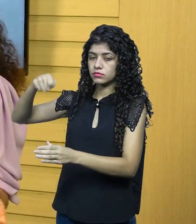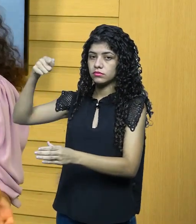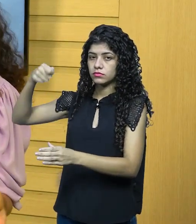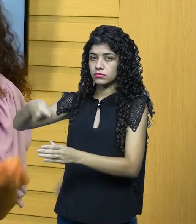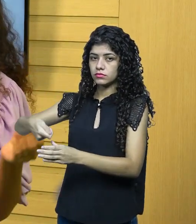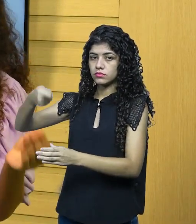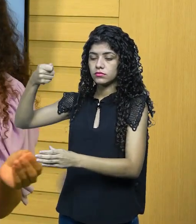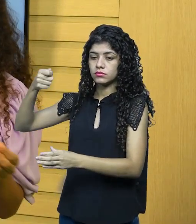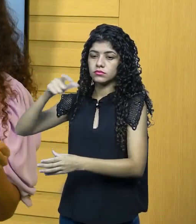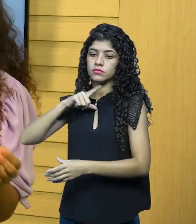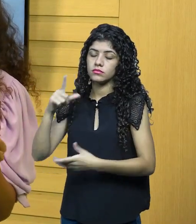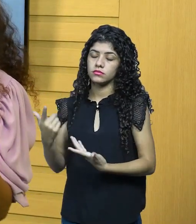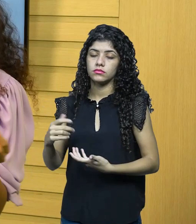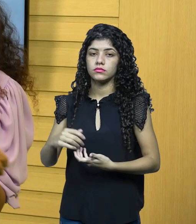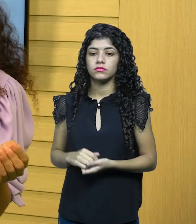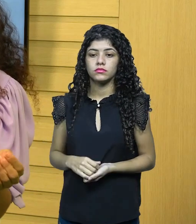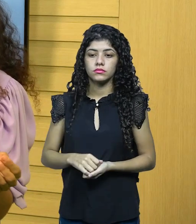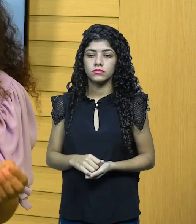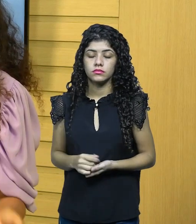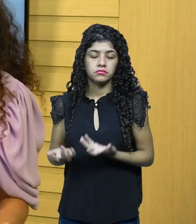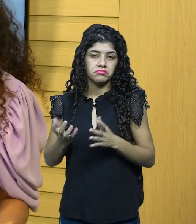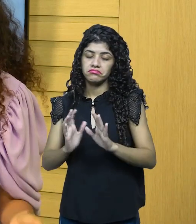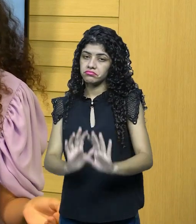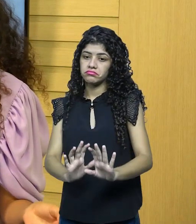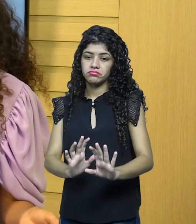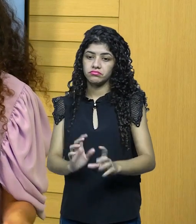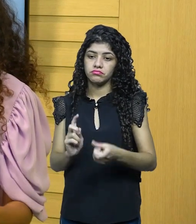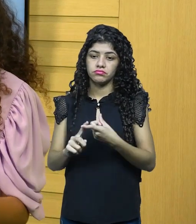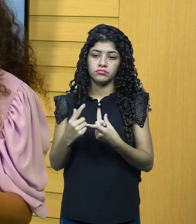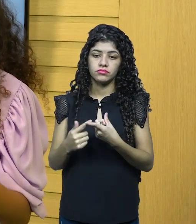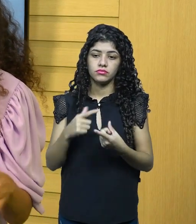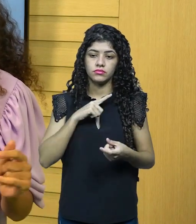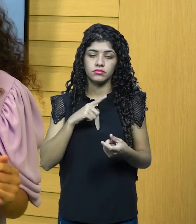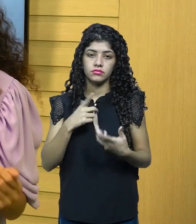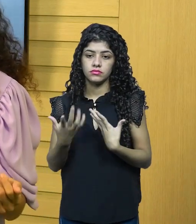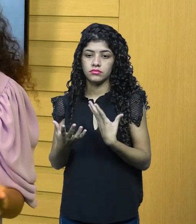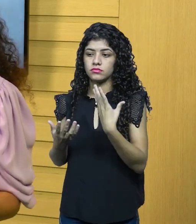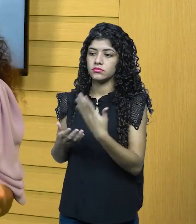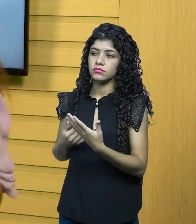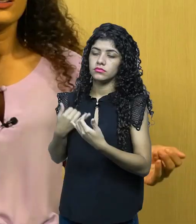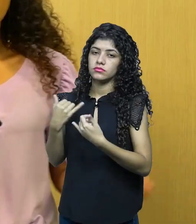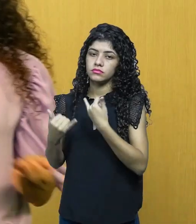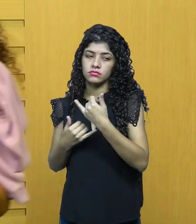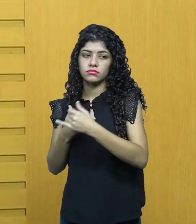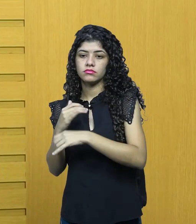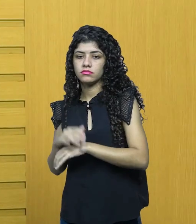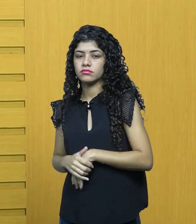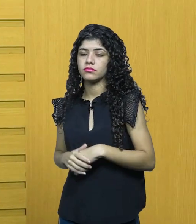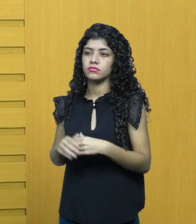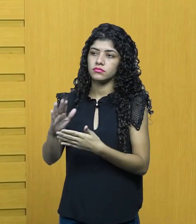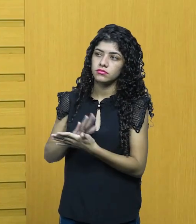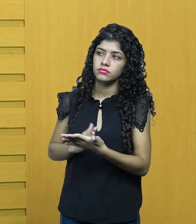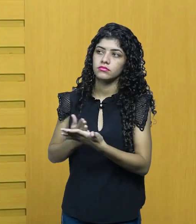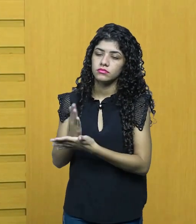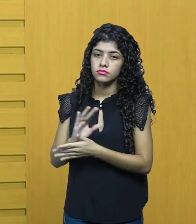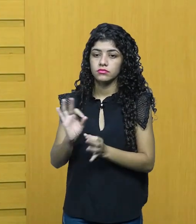dela. E aí, quem escreve, uma mulher, ela não botou esse jogo de chá só para encher linguiça. Tem um motivo dela